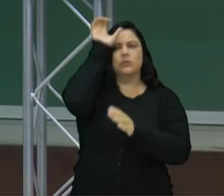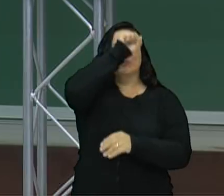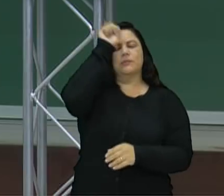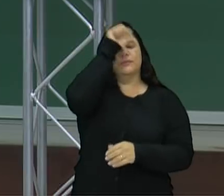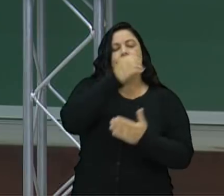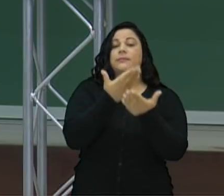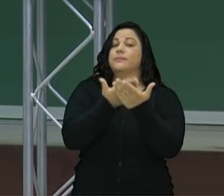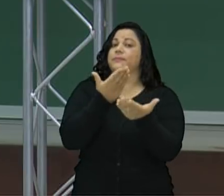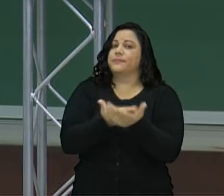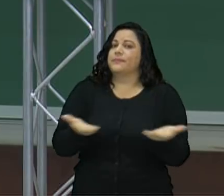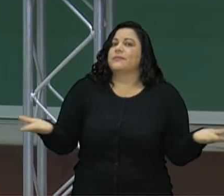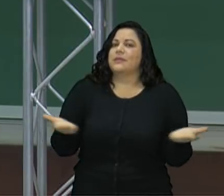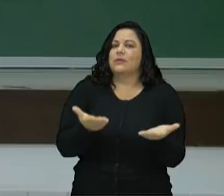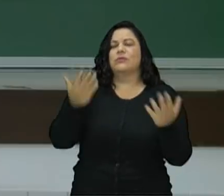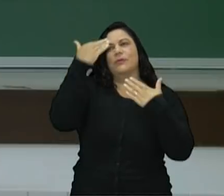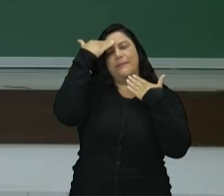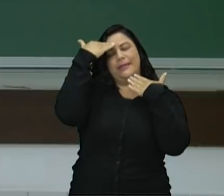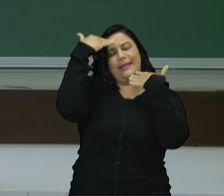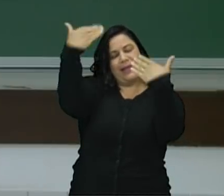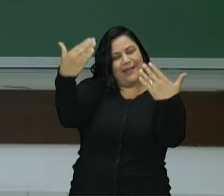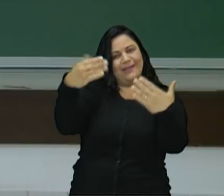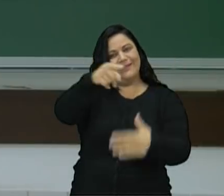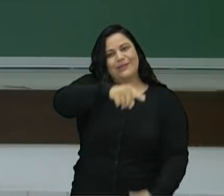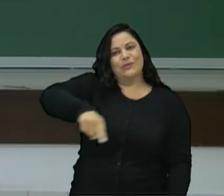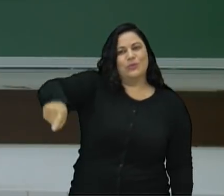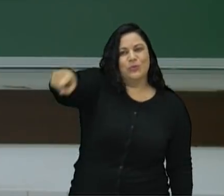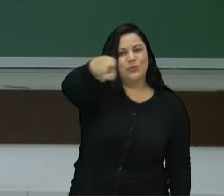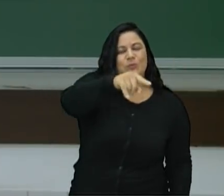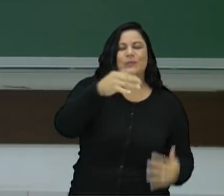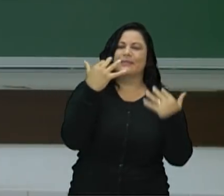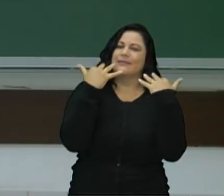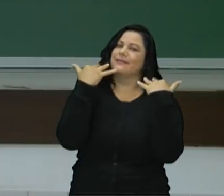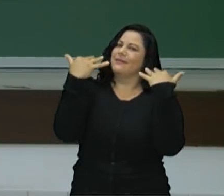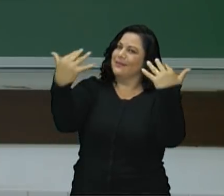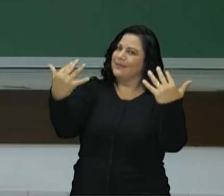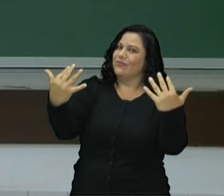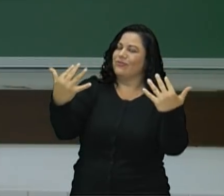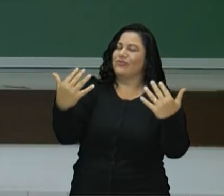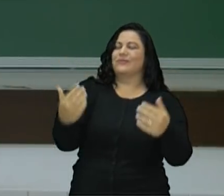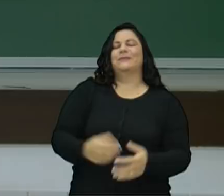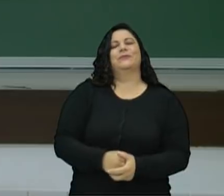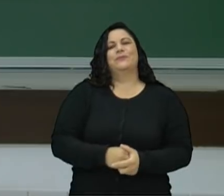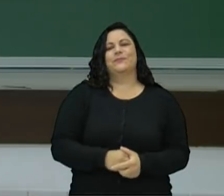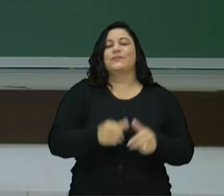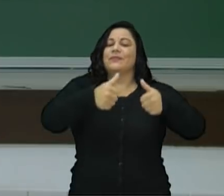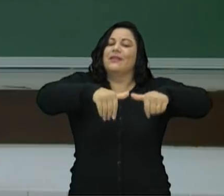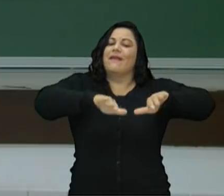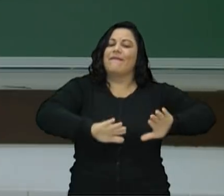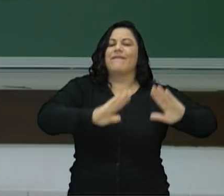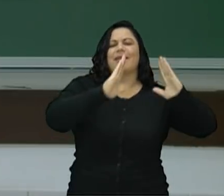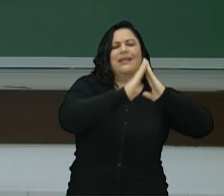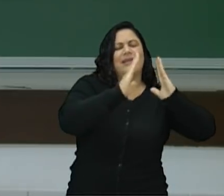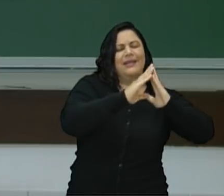aula de hoje. Agradeço imensamente a participação de todos vocês e fiquem em